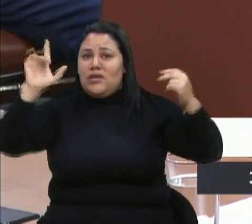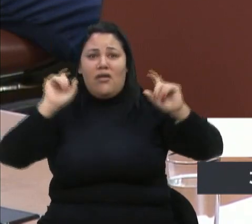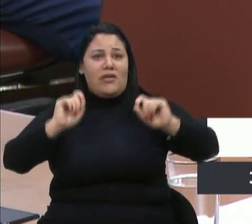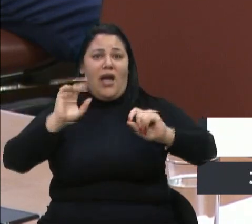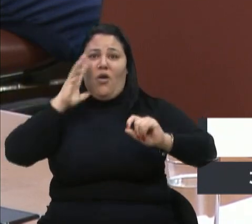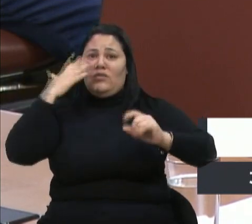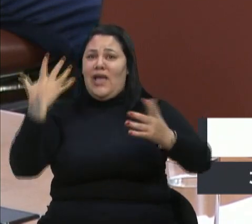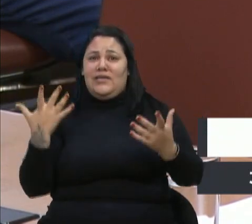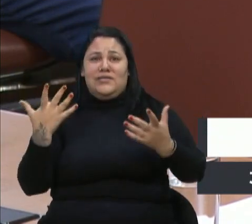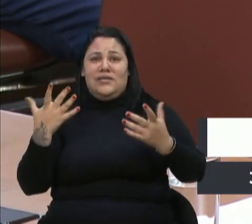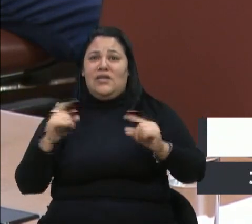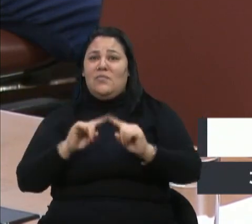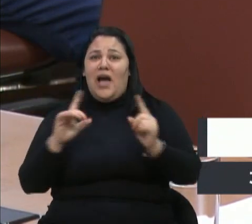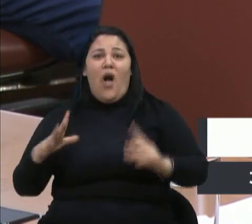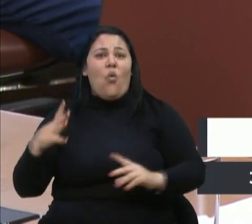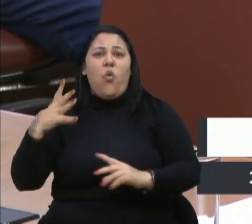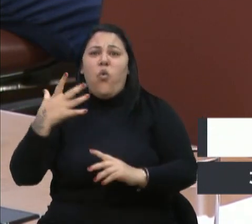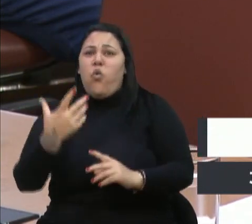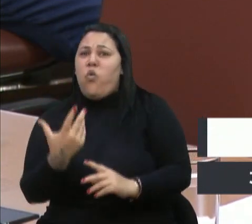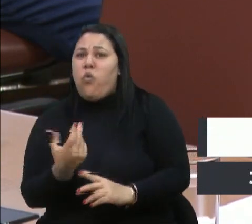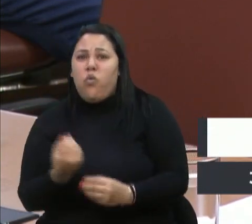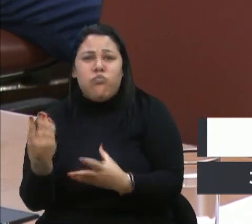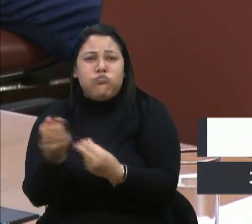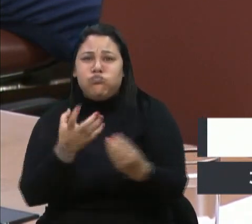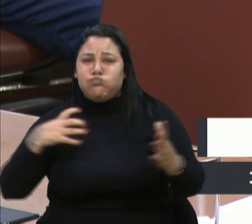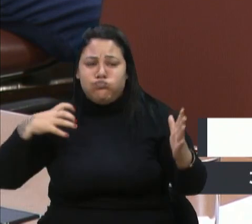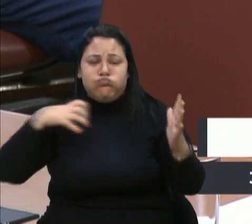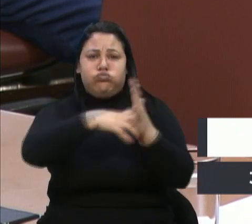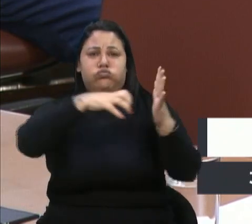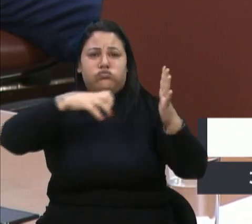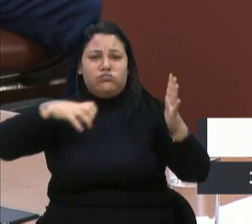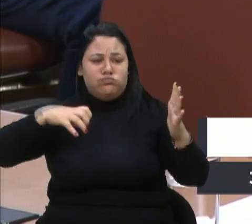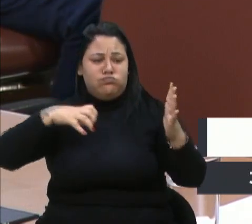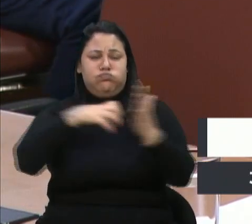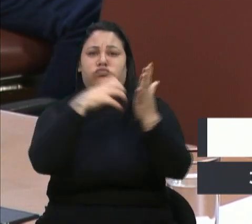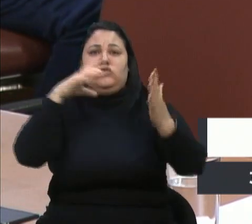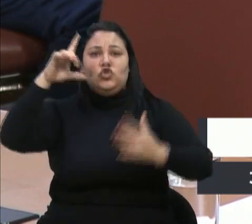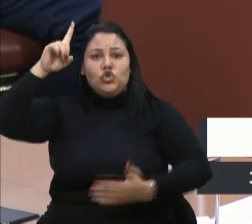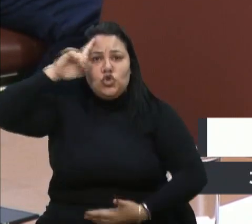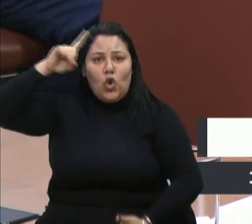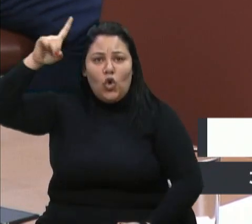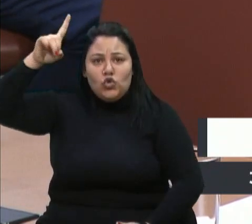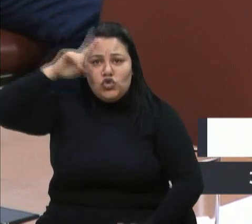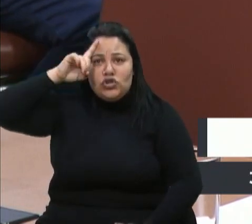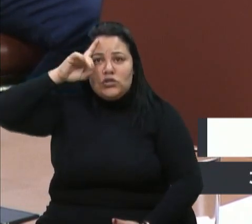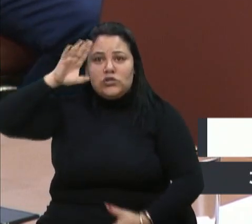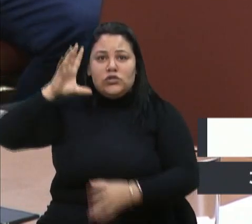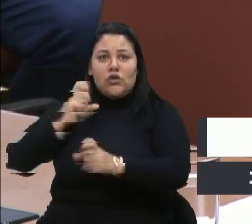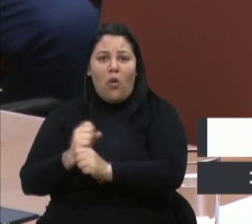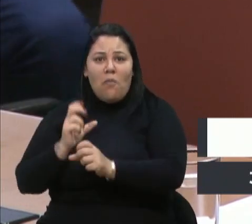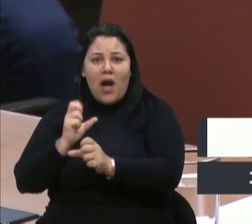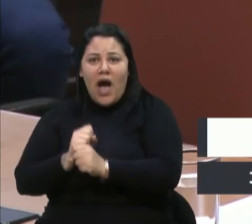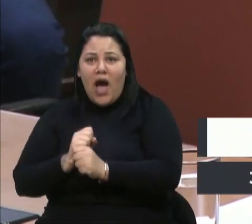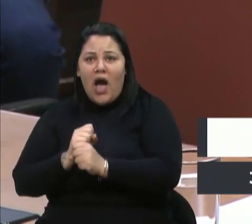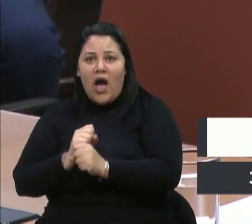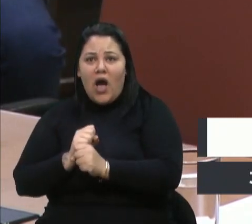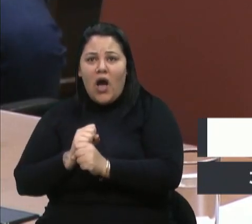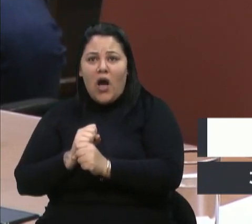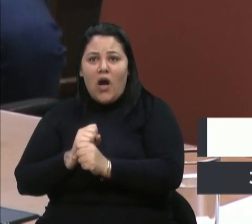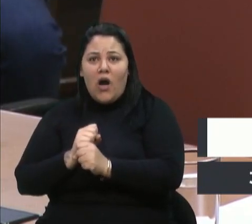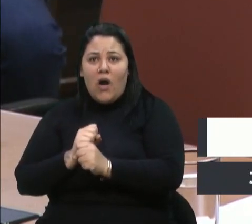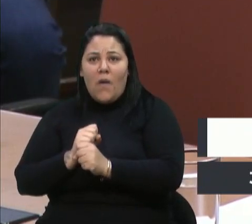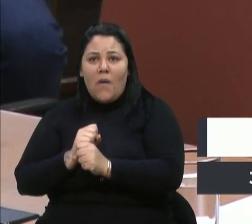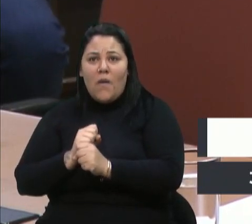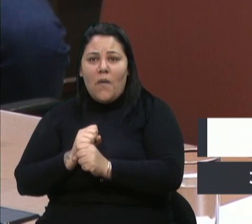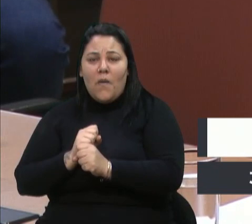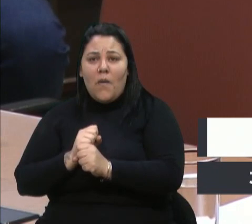mas a quantidade de acidentes que estão ocorrendo na nossa cidade, somados ao alto índice de motorização, ou